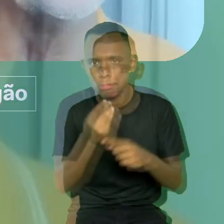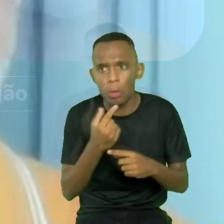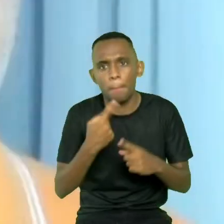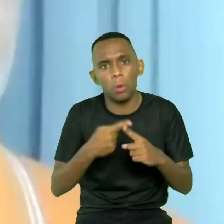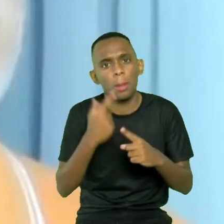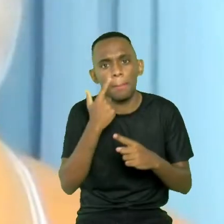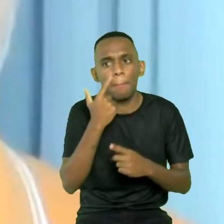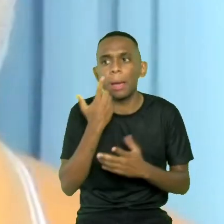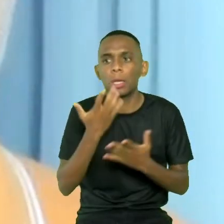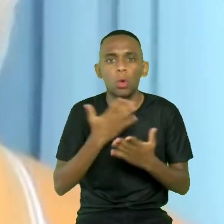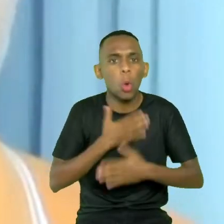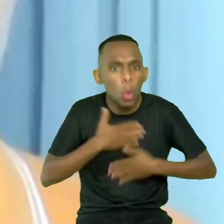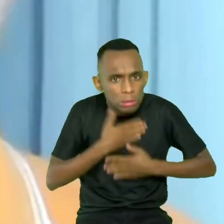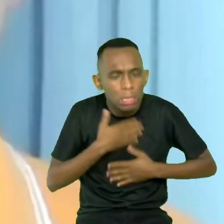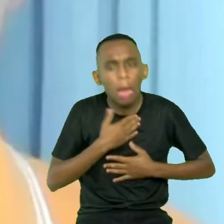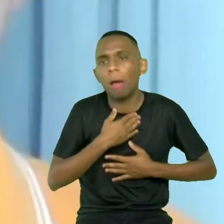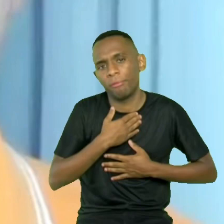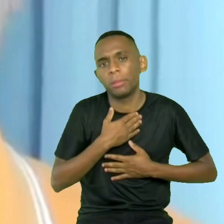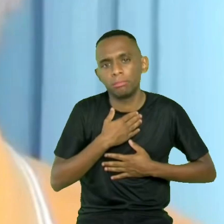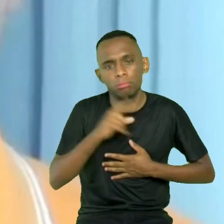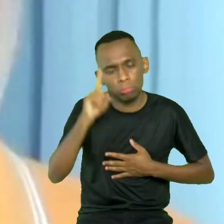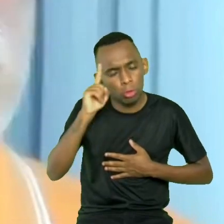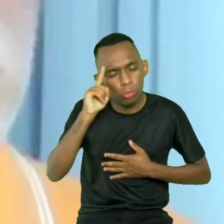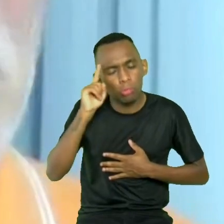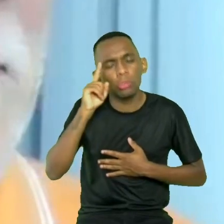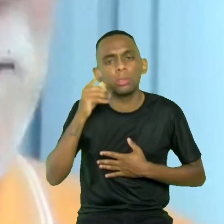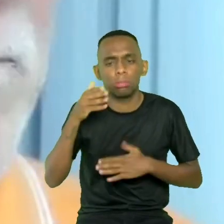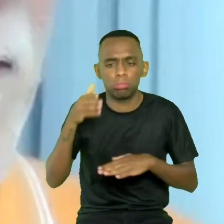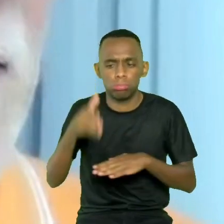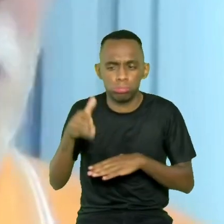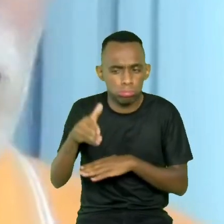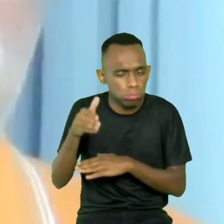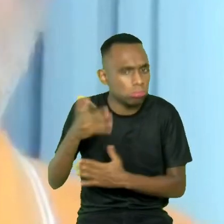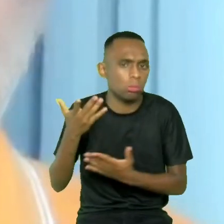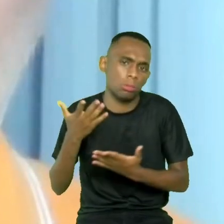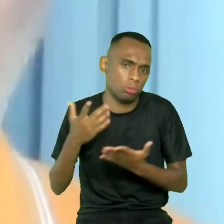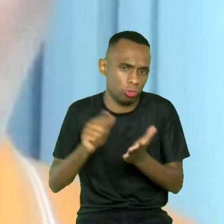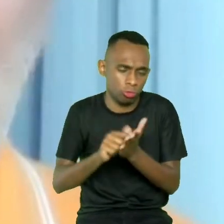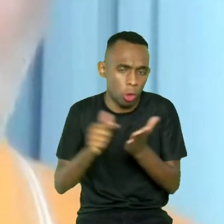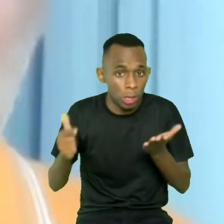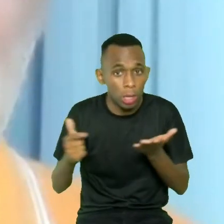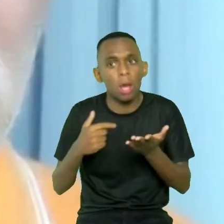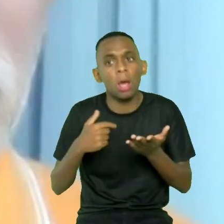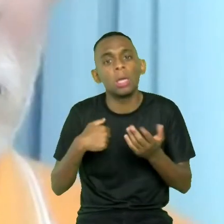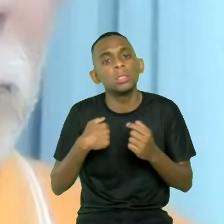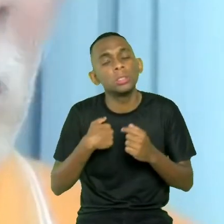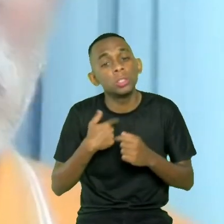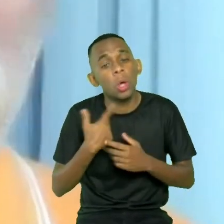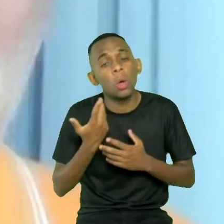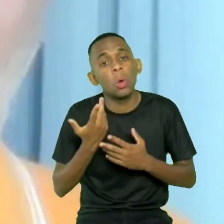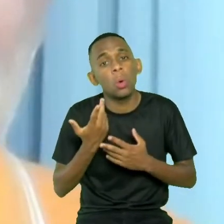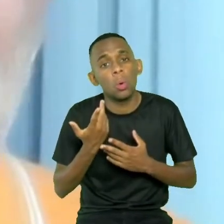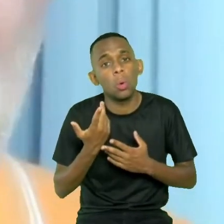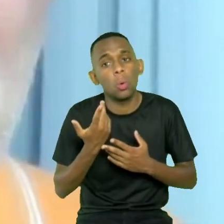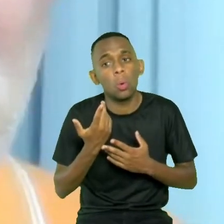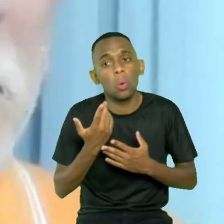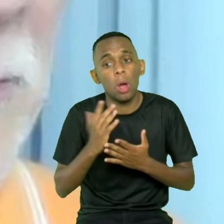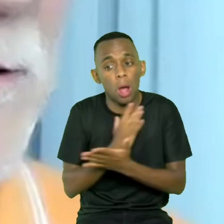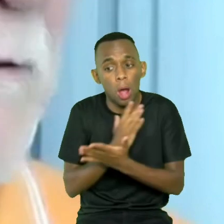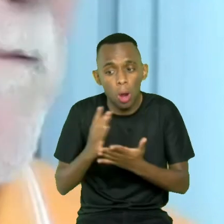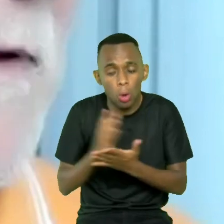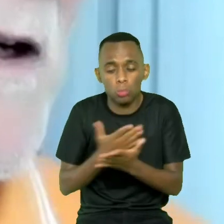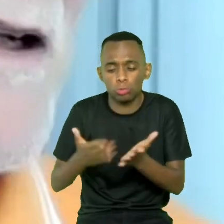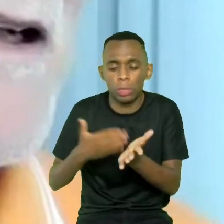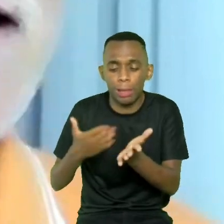gente lia jornais e eu já comecei a confiscar lá os cadernos de